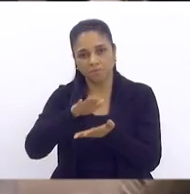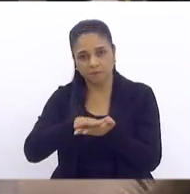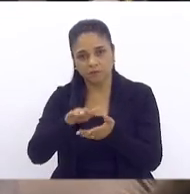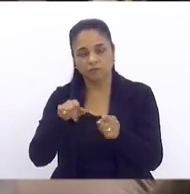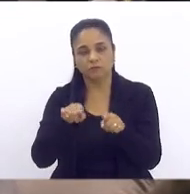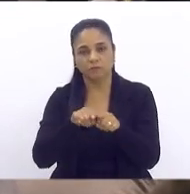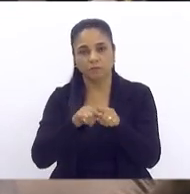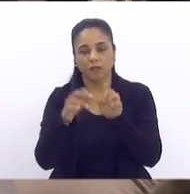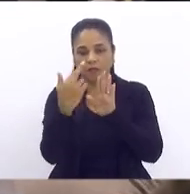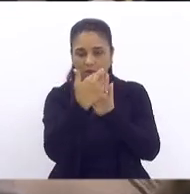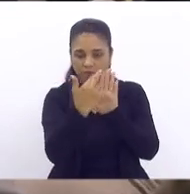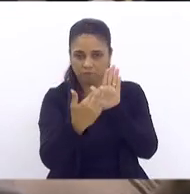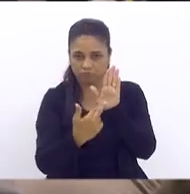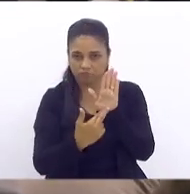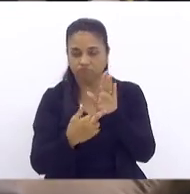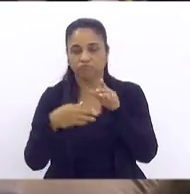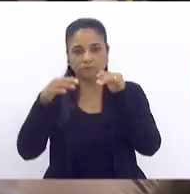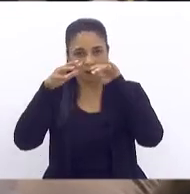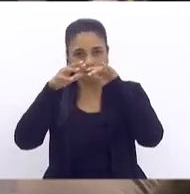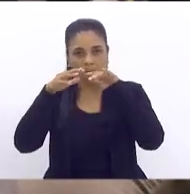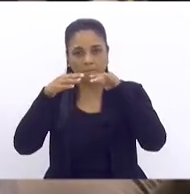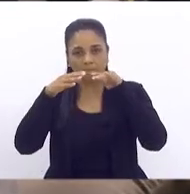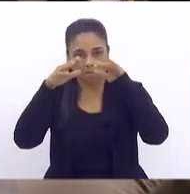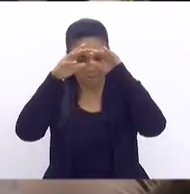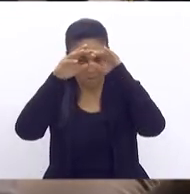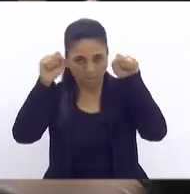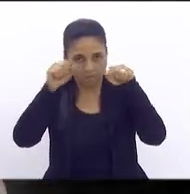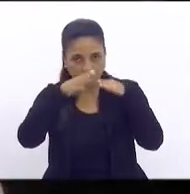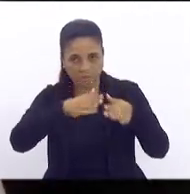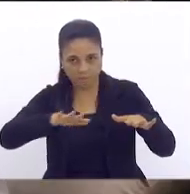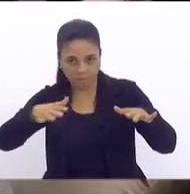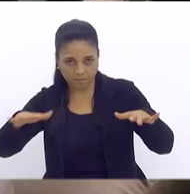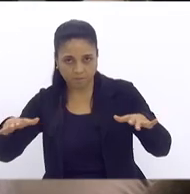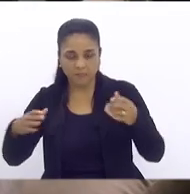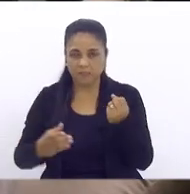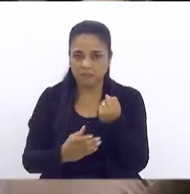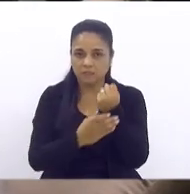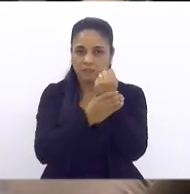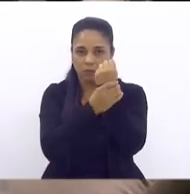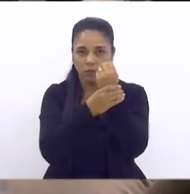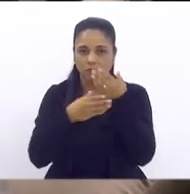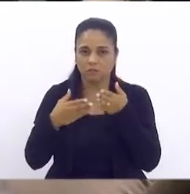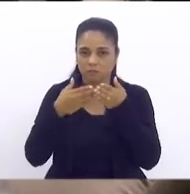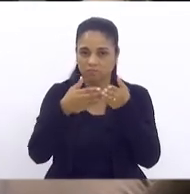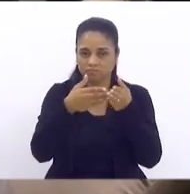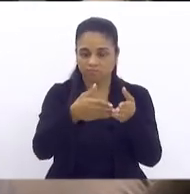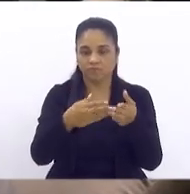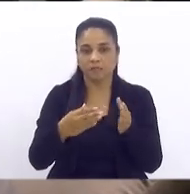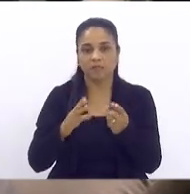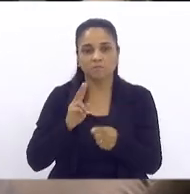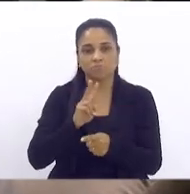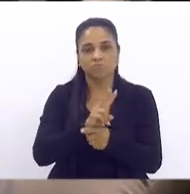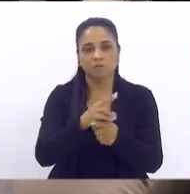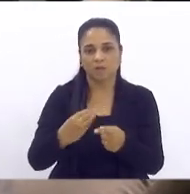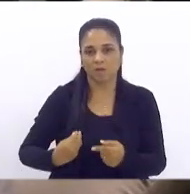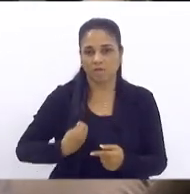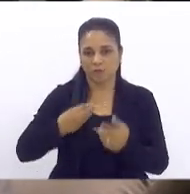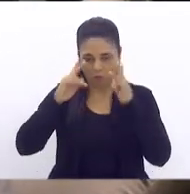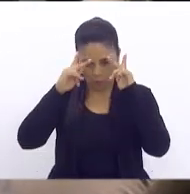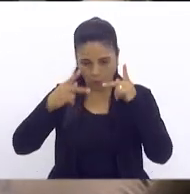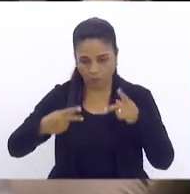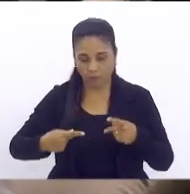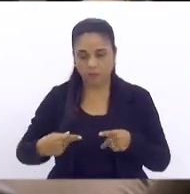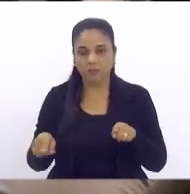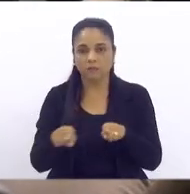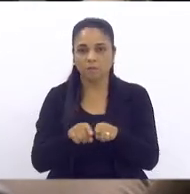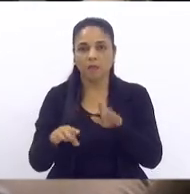da autoridade marítima, voltadas para a segurança da navegação, salvaguarda da vida humana no mar, as normas técnicas